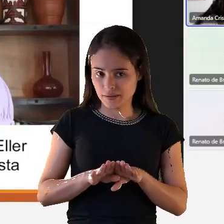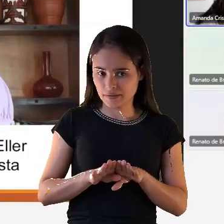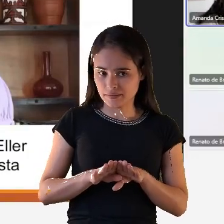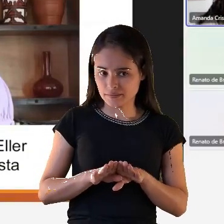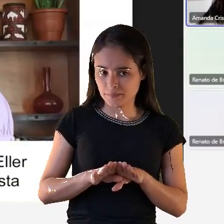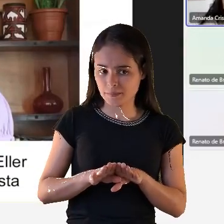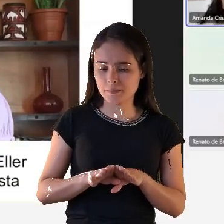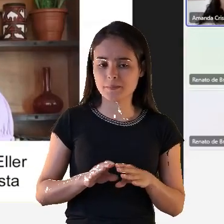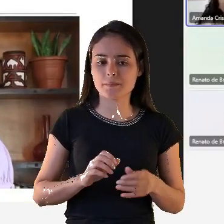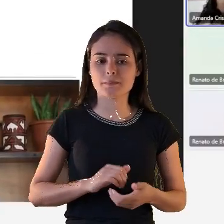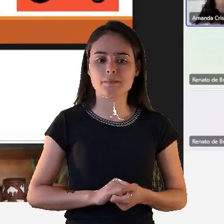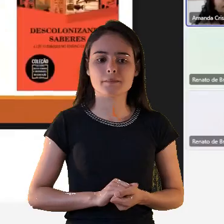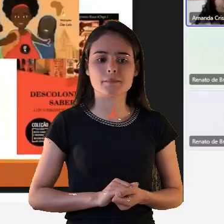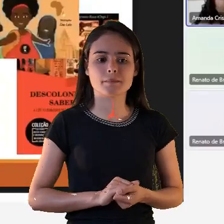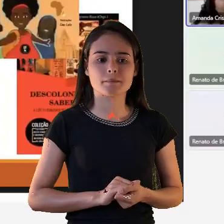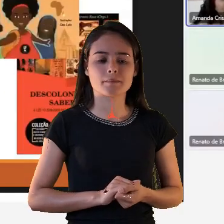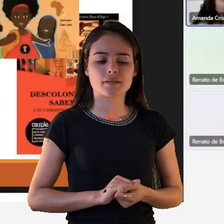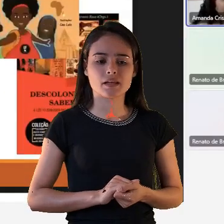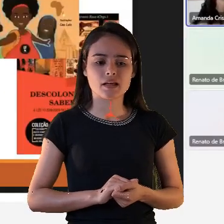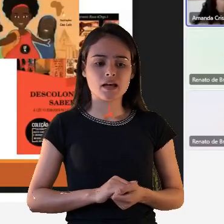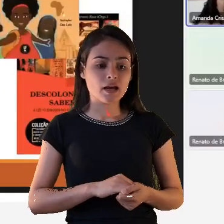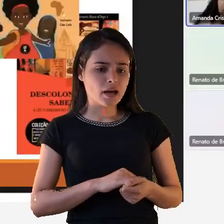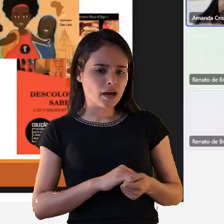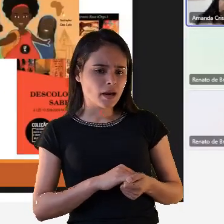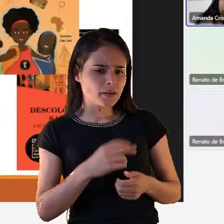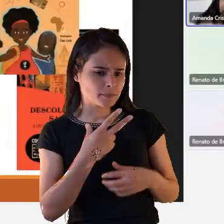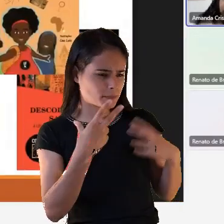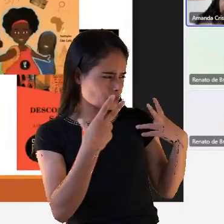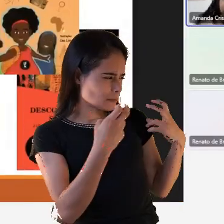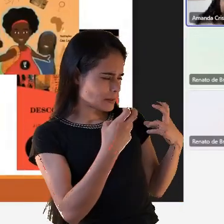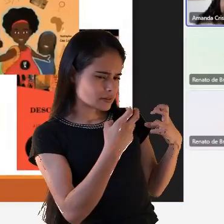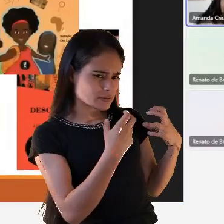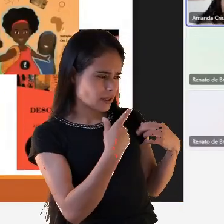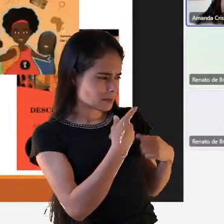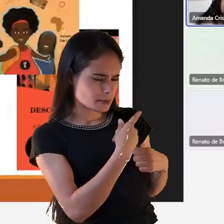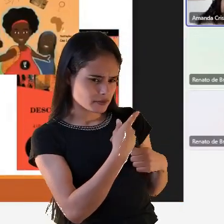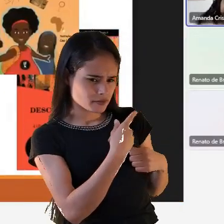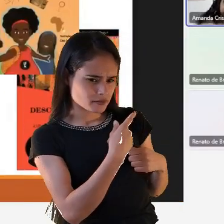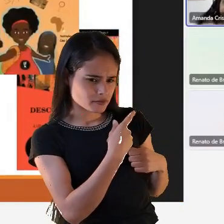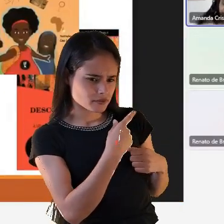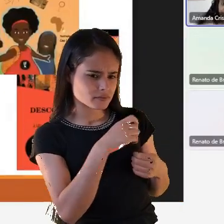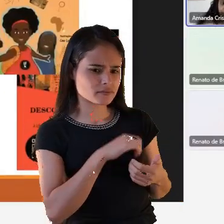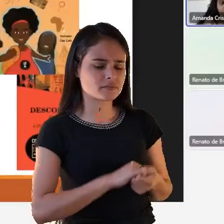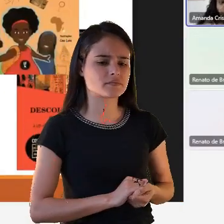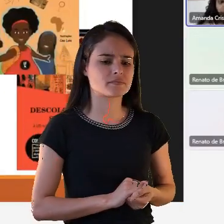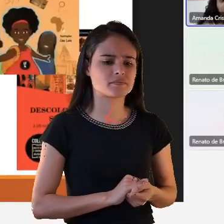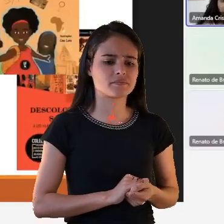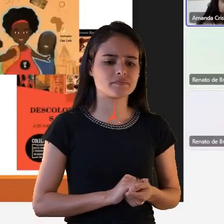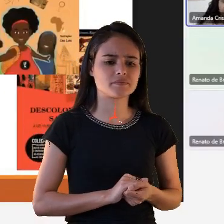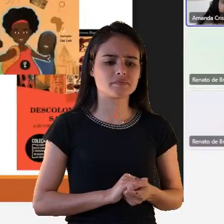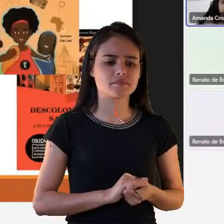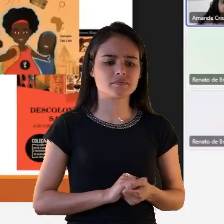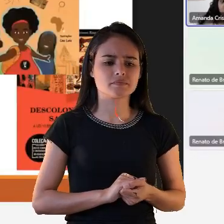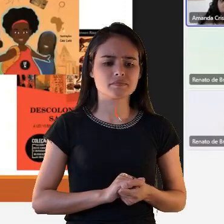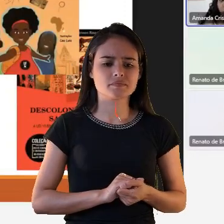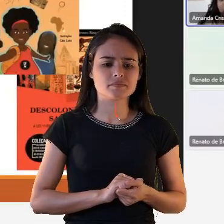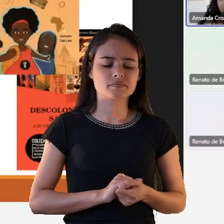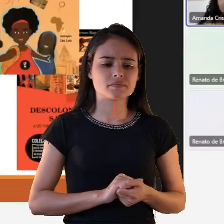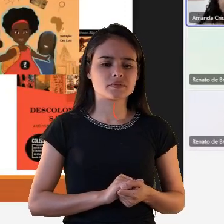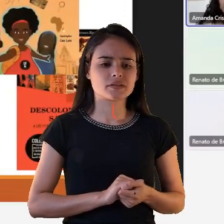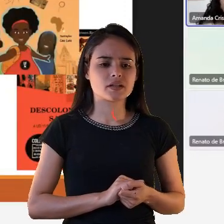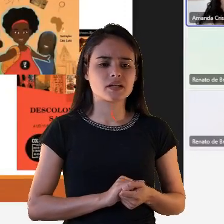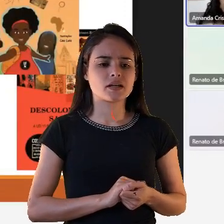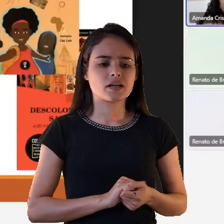Bárbara, porque também é uma outra fonte, né? O Instagram não está como Bárbara Carini, está como